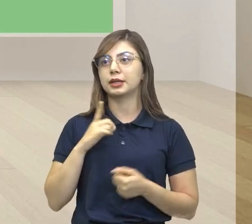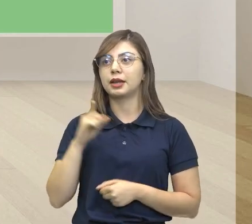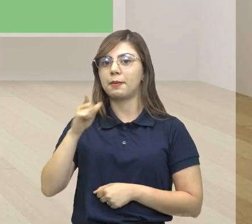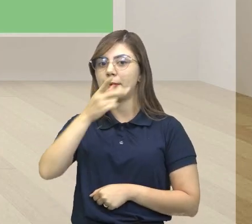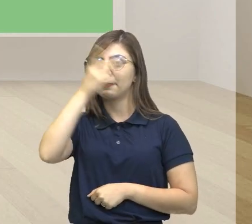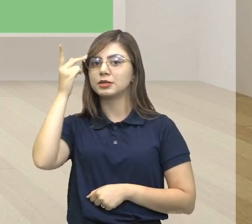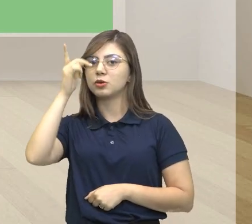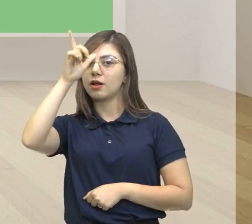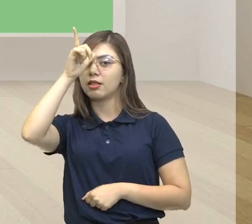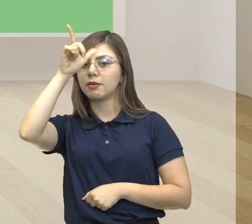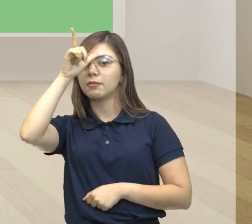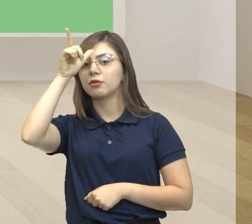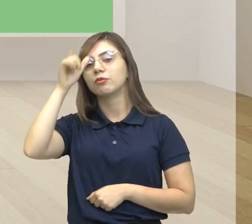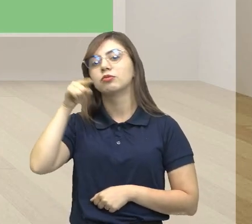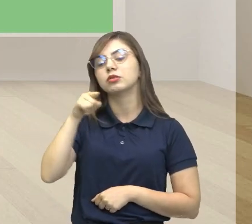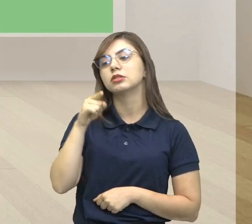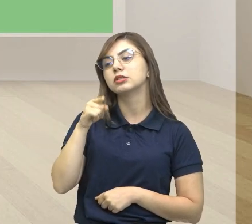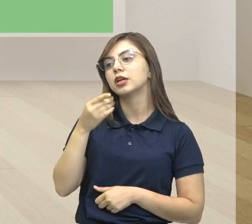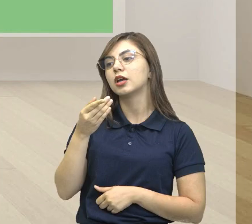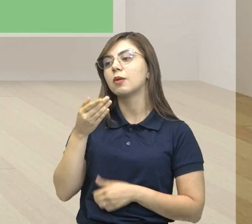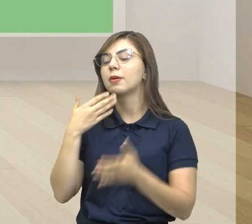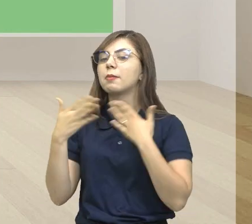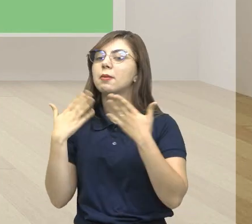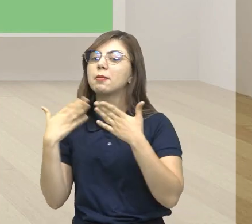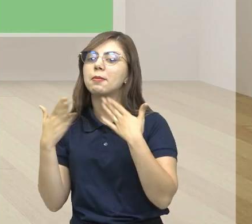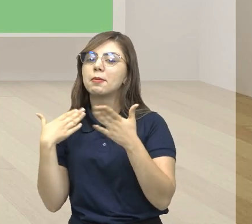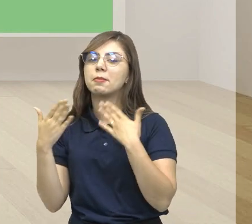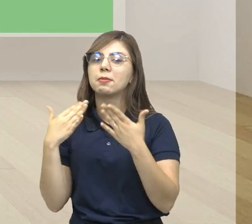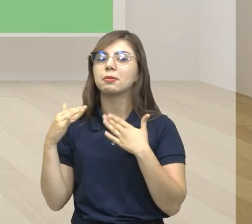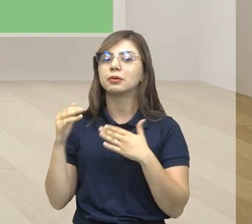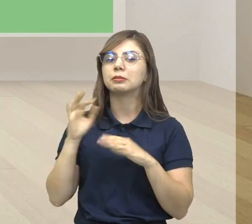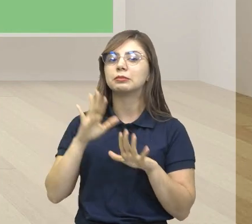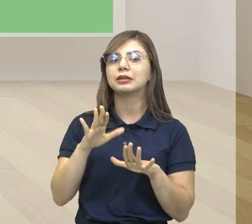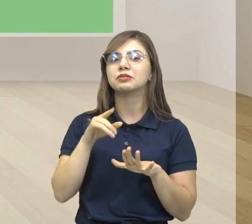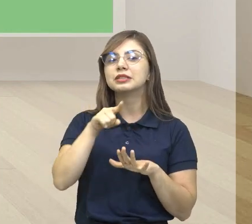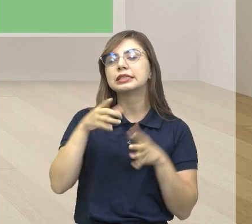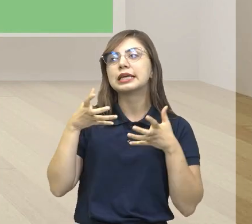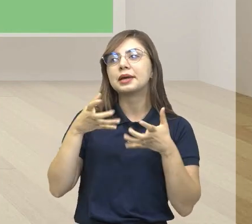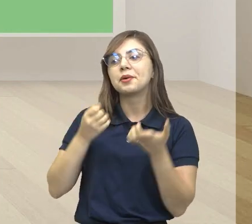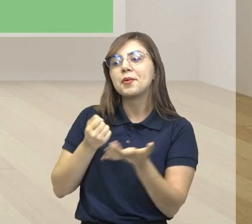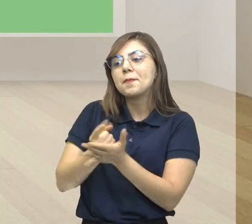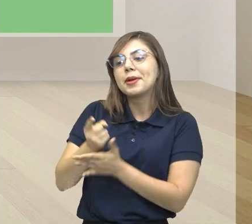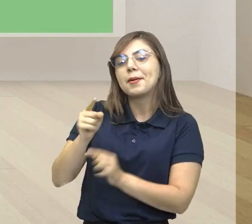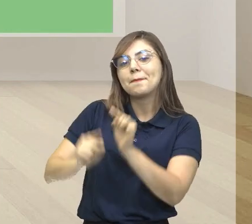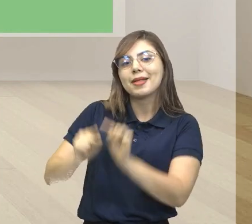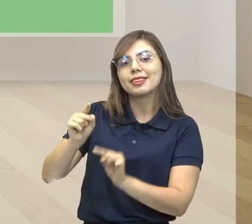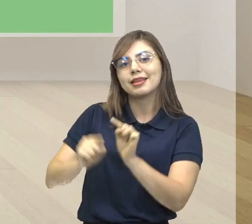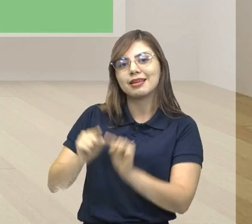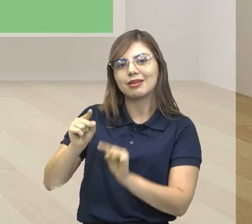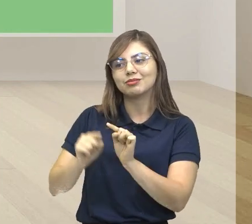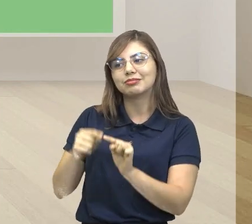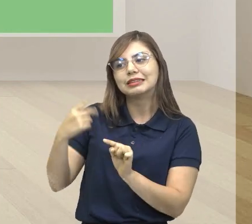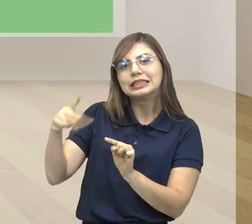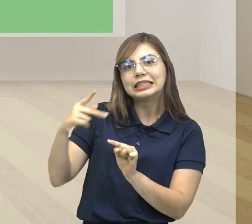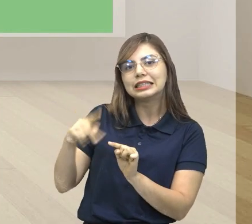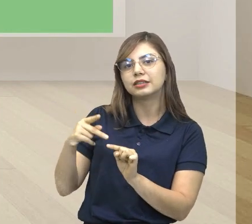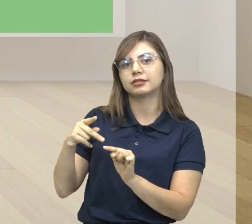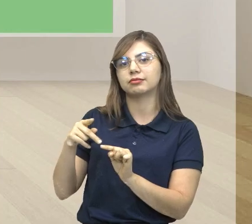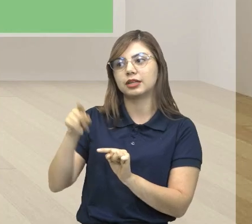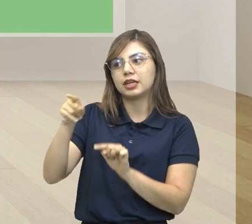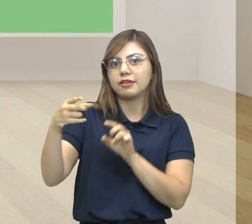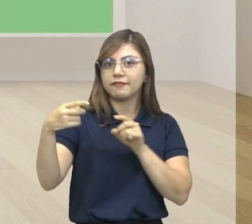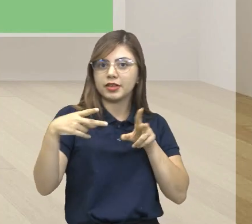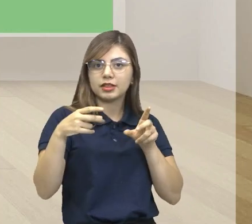né? Você vai dizer assim, digamos que você está vendendo, quer comprar um produto dele, ele quer te vender um produto, e aí